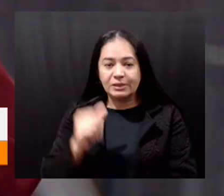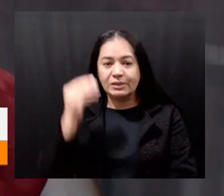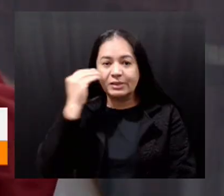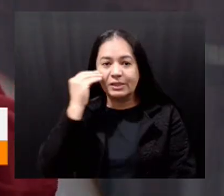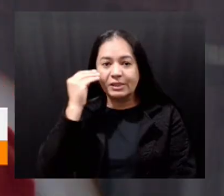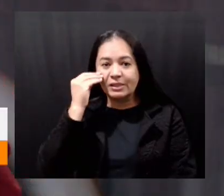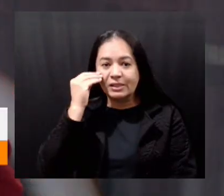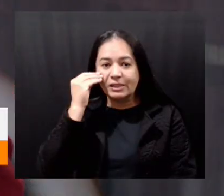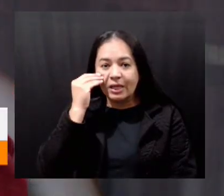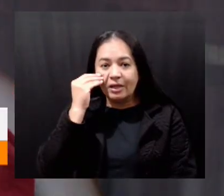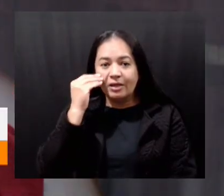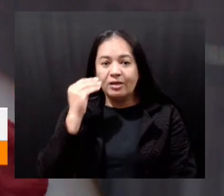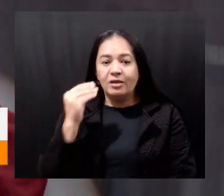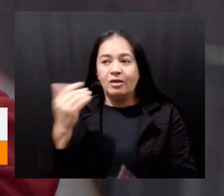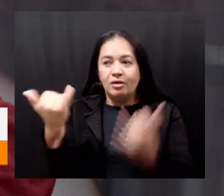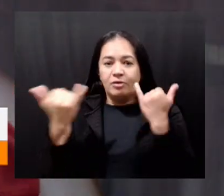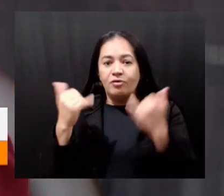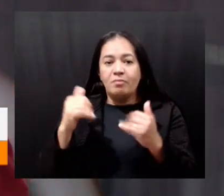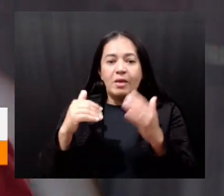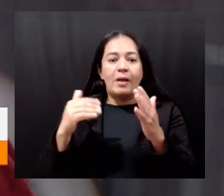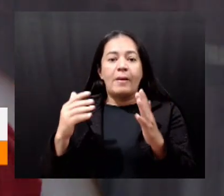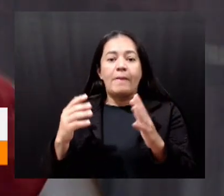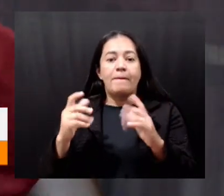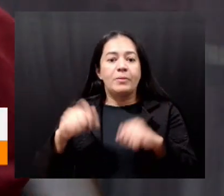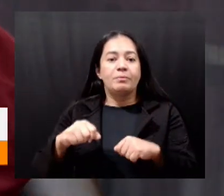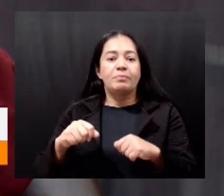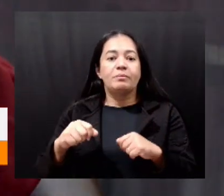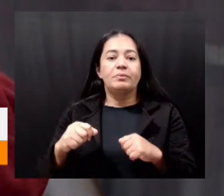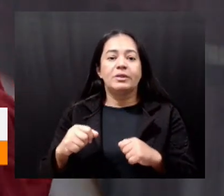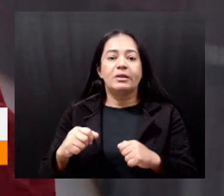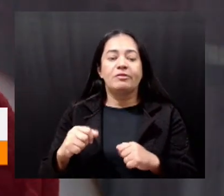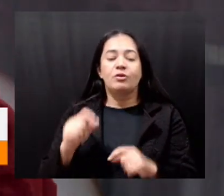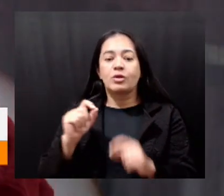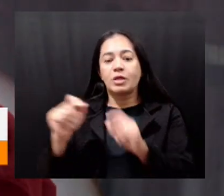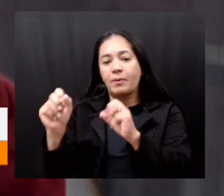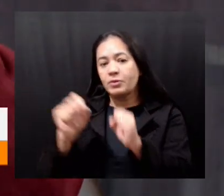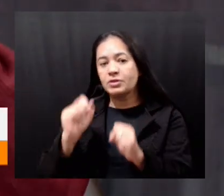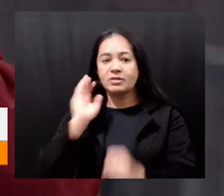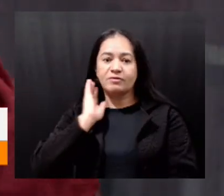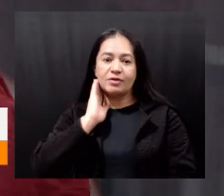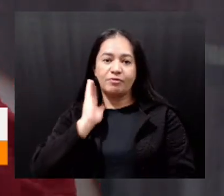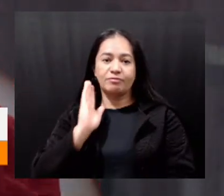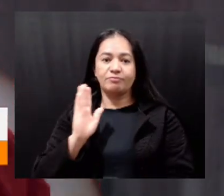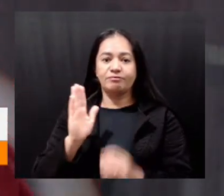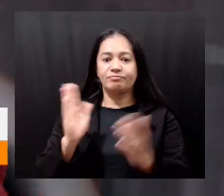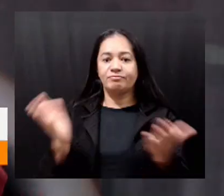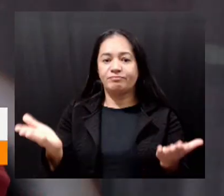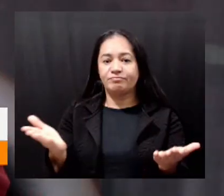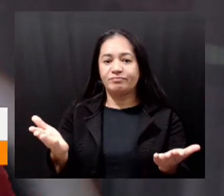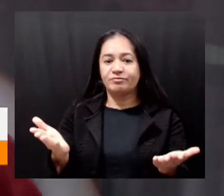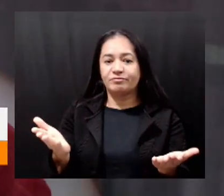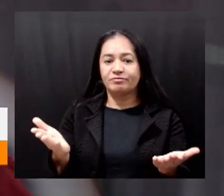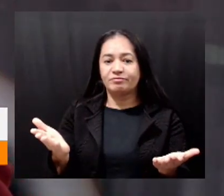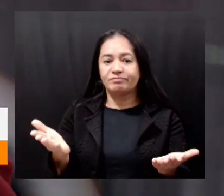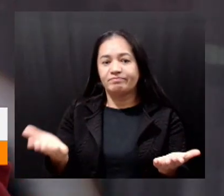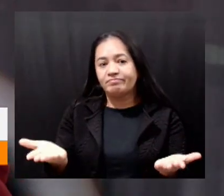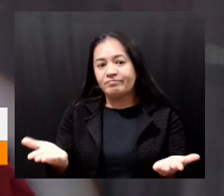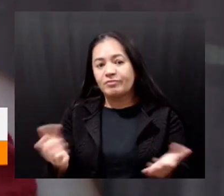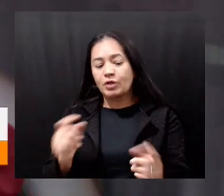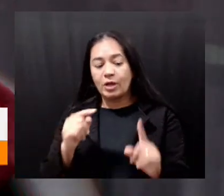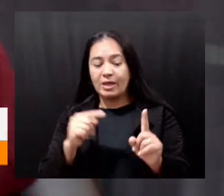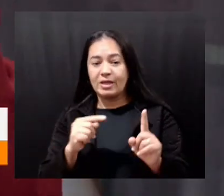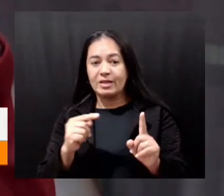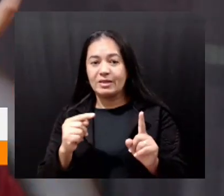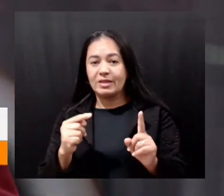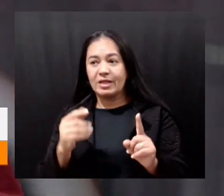se informar o máximo possível para ver o que ele pode fazer, para se precaver, para que isso não aconteça, né, ou que ele não seja afetado.